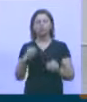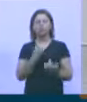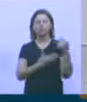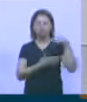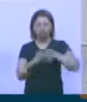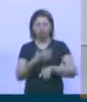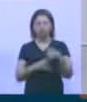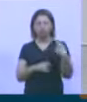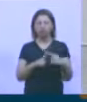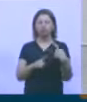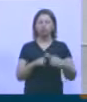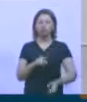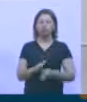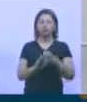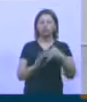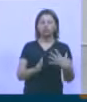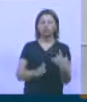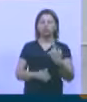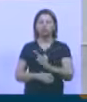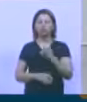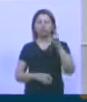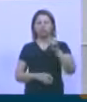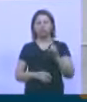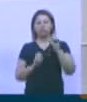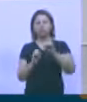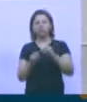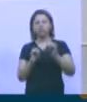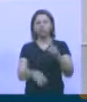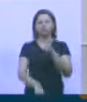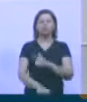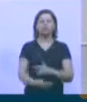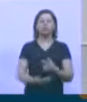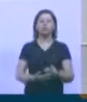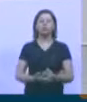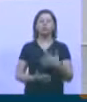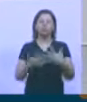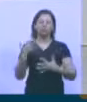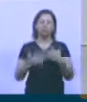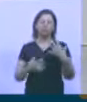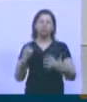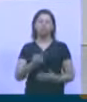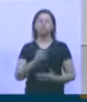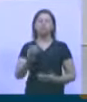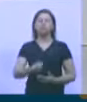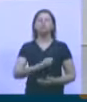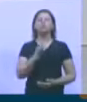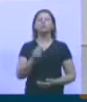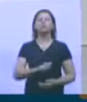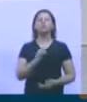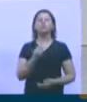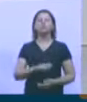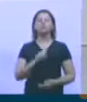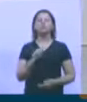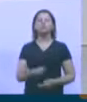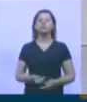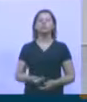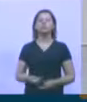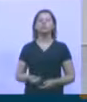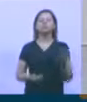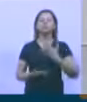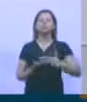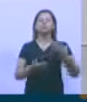porque muitas vezes somos educados de uma forma que nos prejudica. From the time when we were born, desde